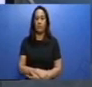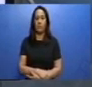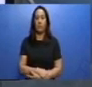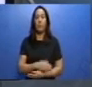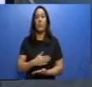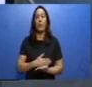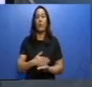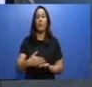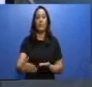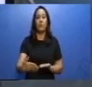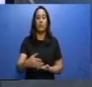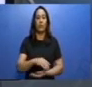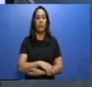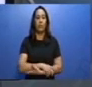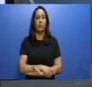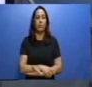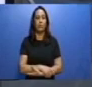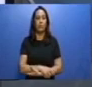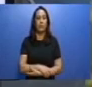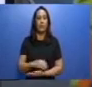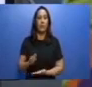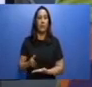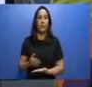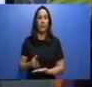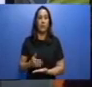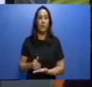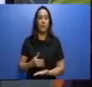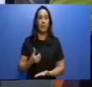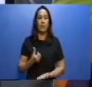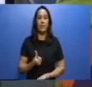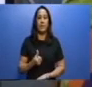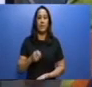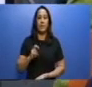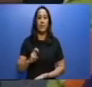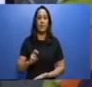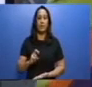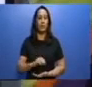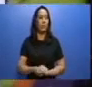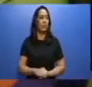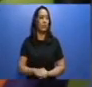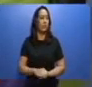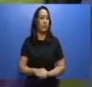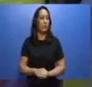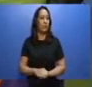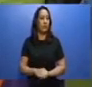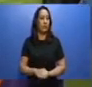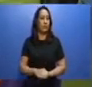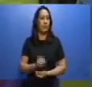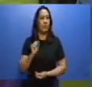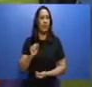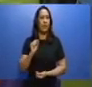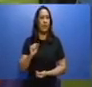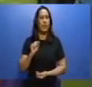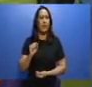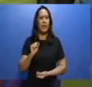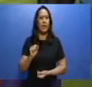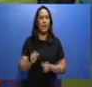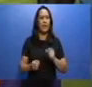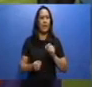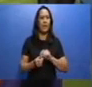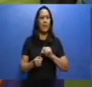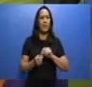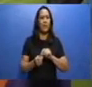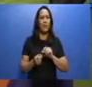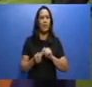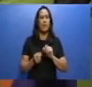Continuando aqui, vamos lá para a página 65. Olha lá, quem é o autor, quem é